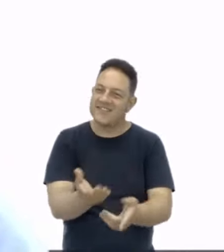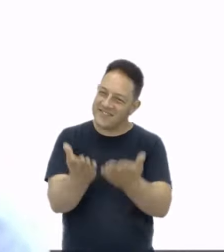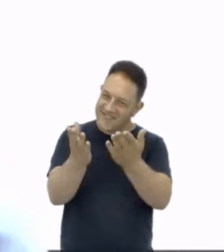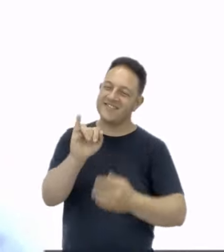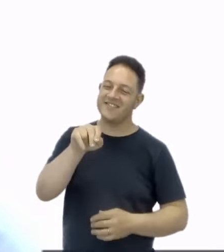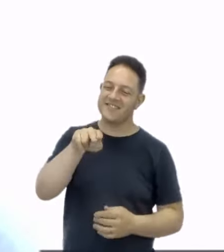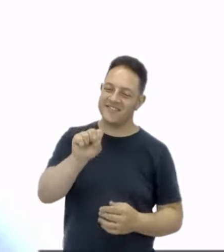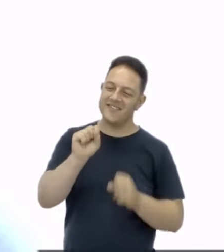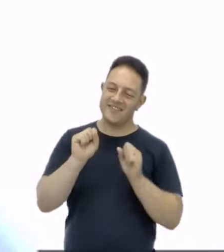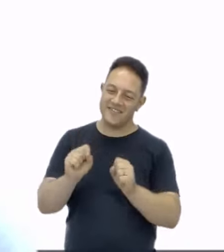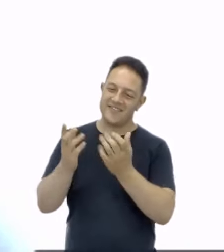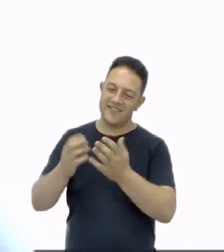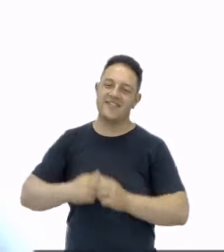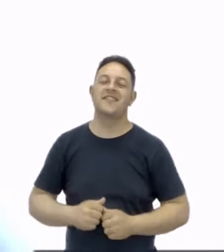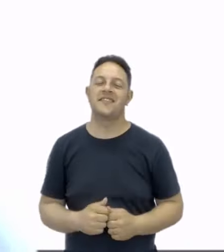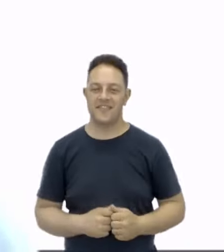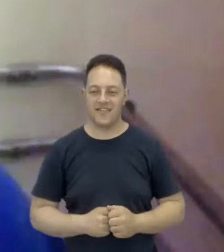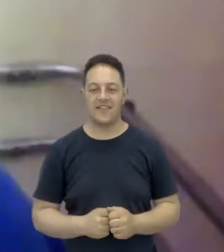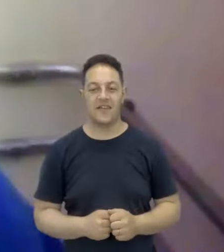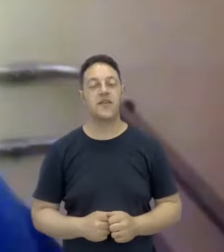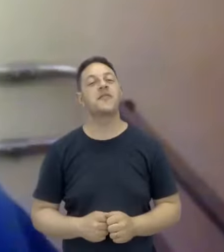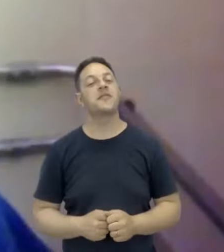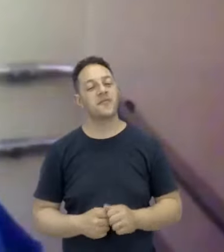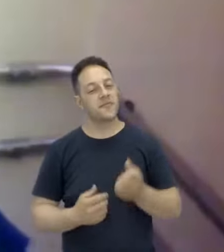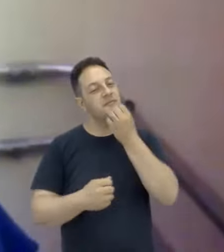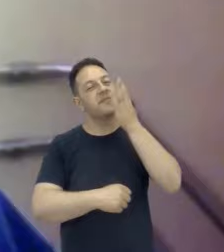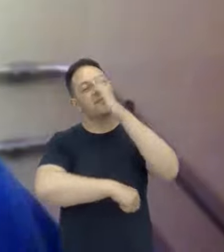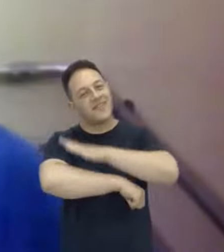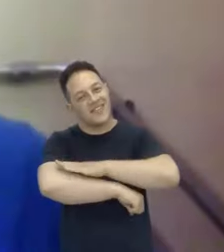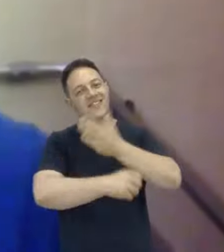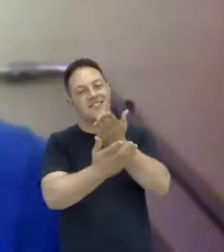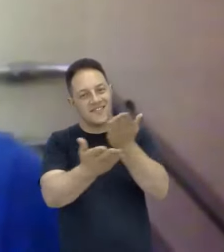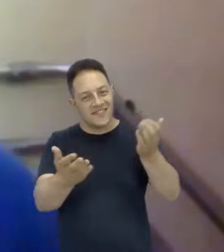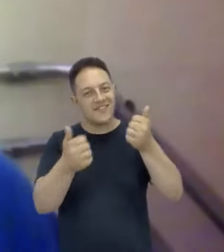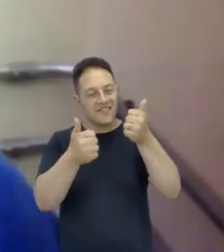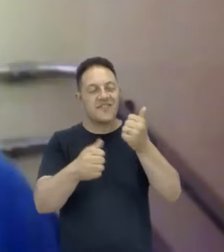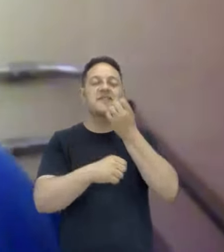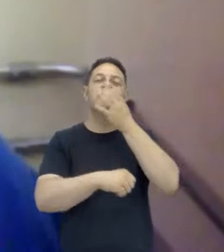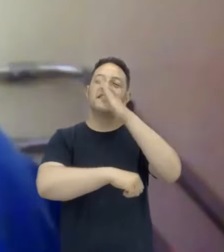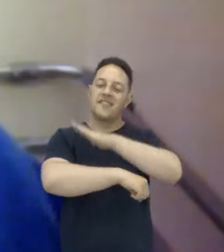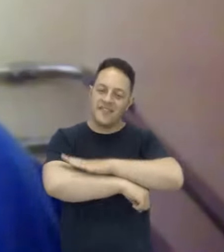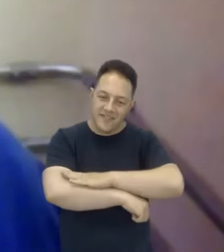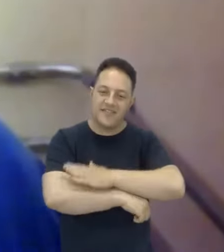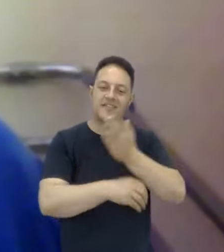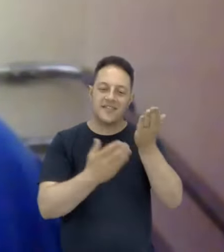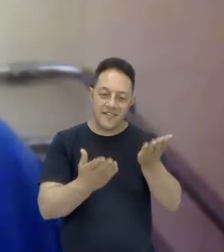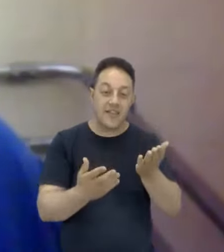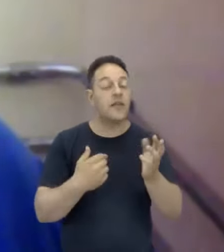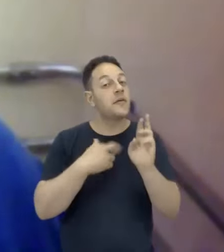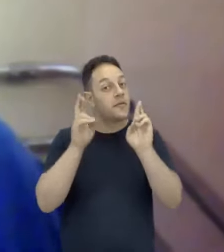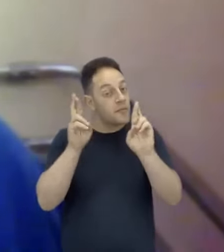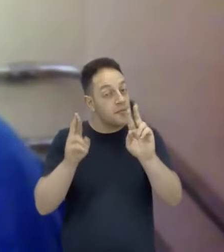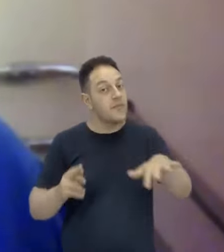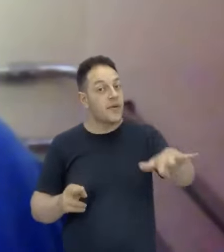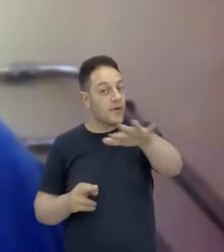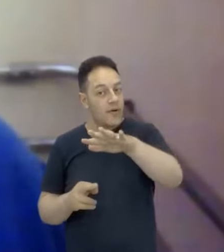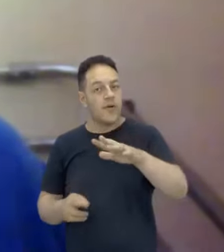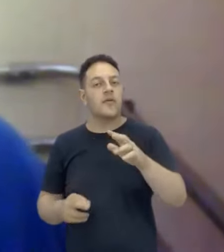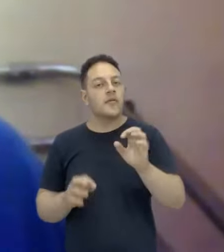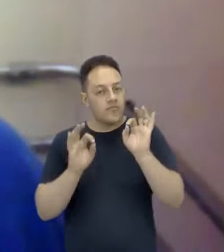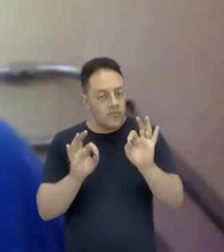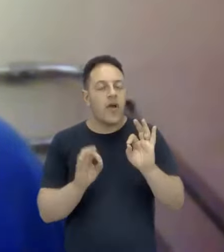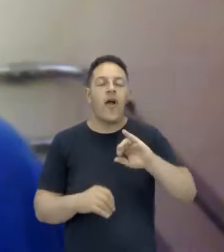sua vez. Boa tarde, pessoal. Boa tarde. Eu espero que vocês